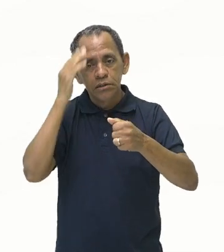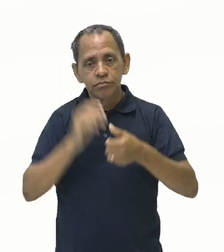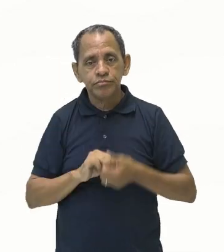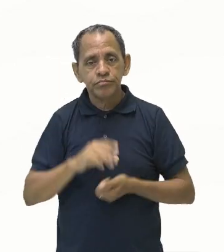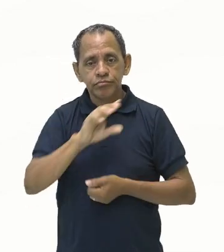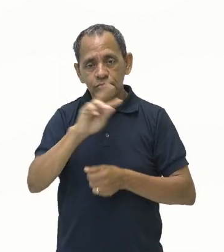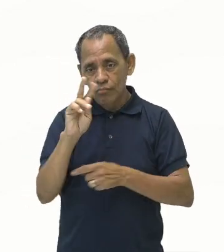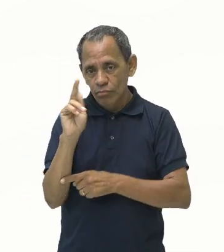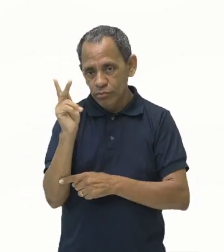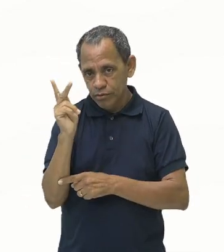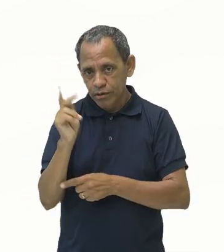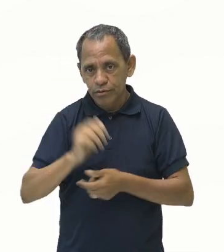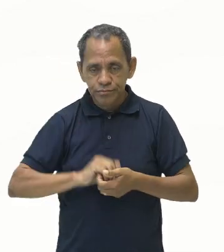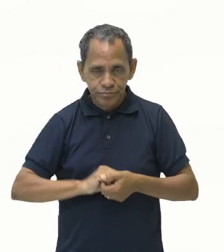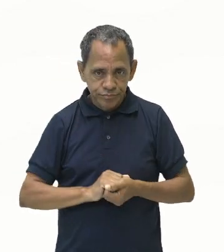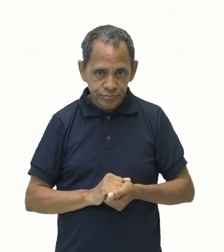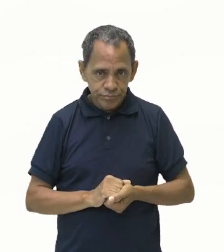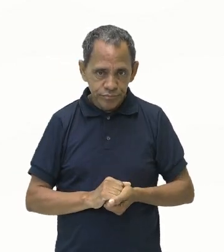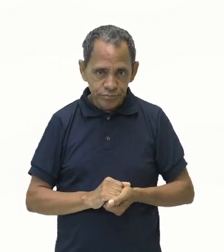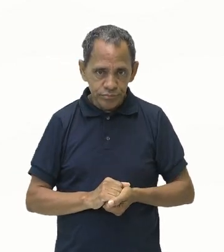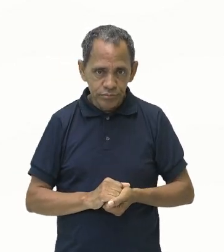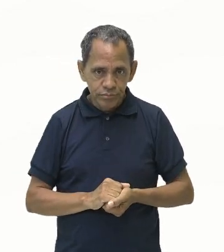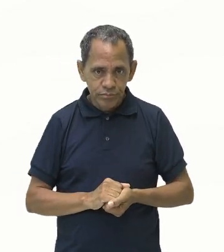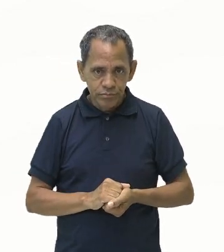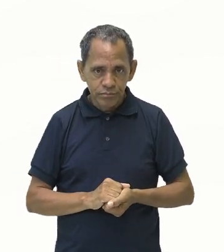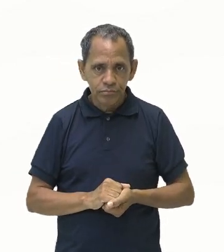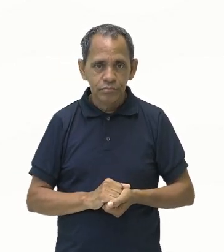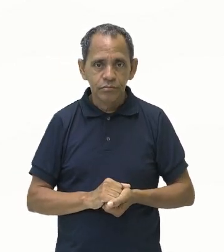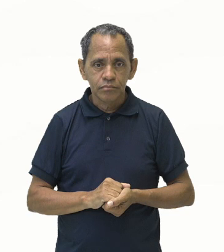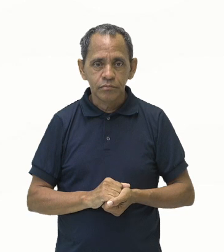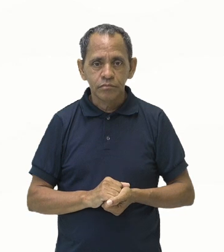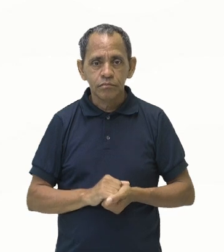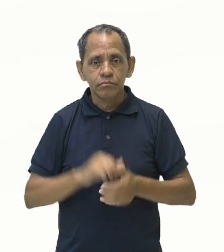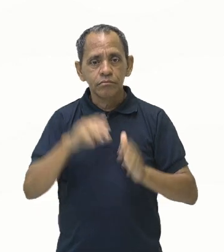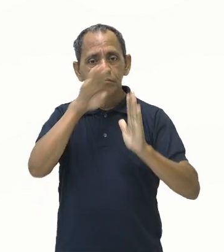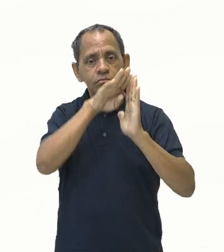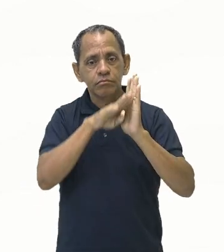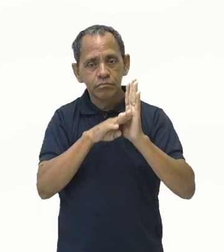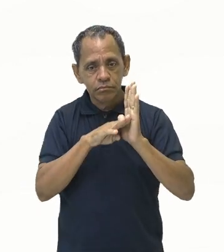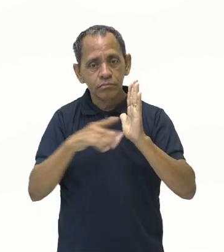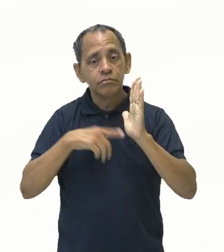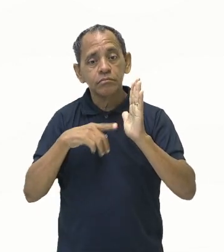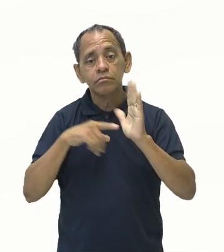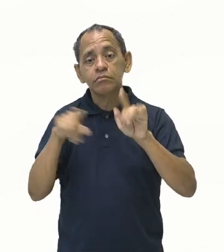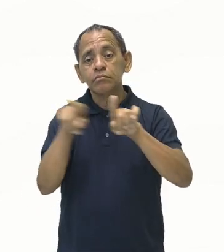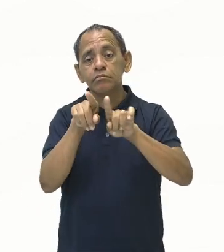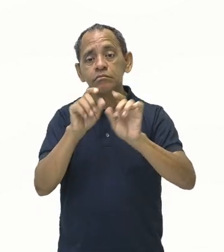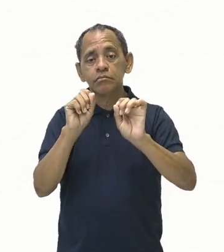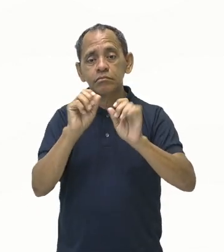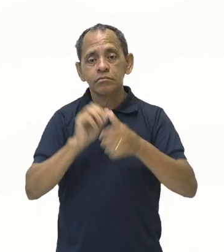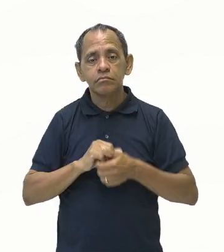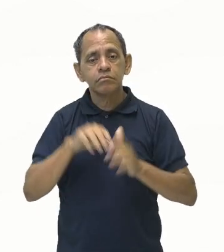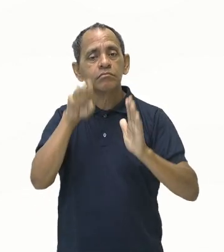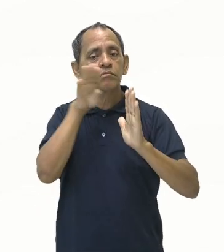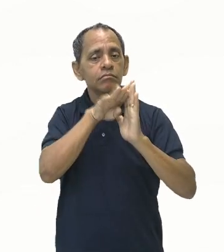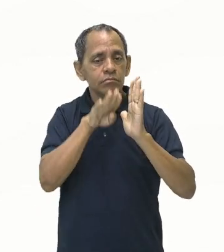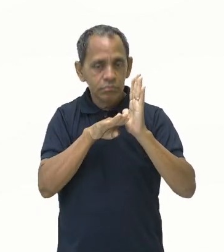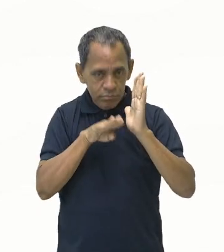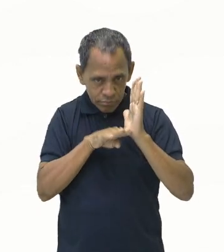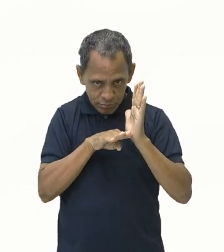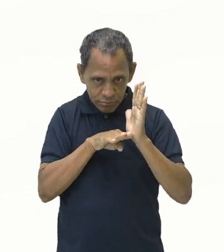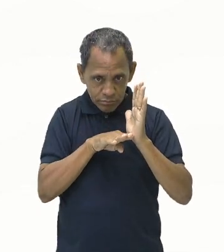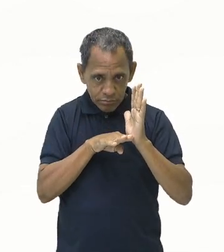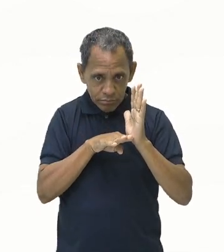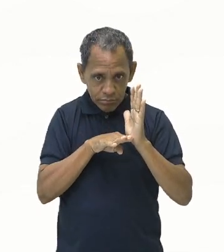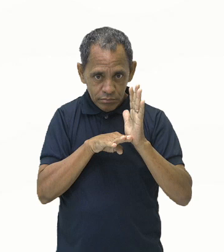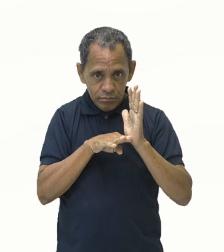hidrogênios, Então, continuando a classificação. Nós também temos aí a classificação